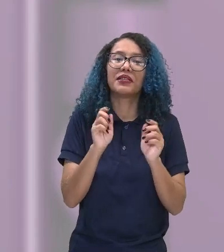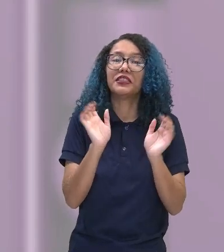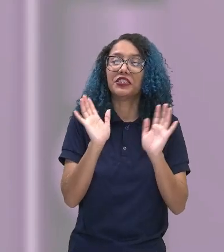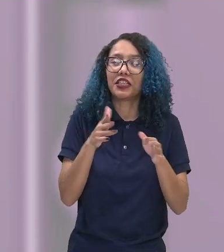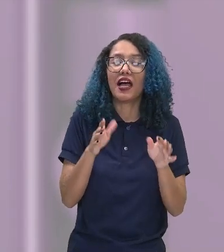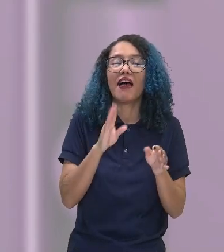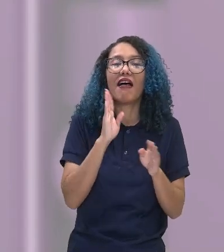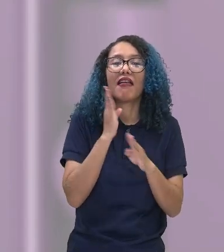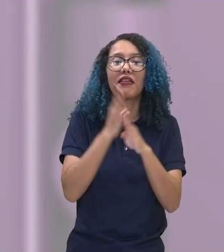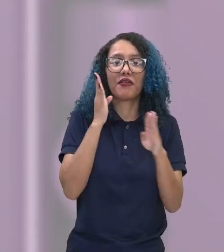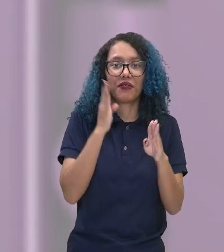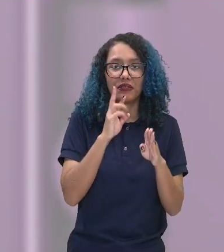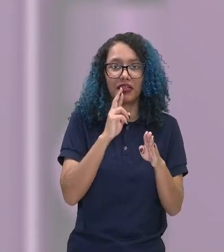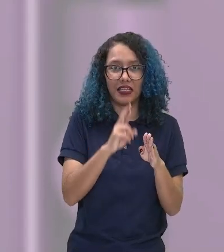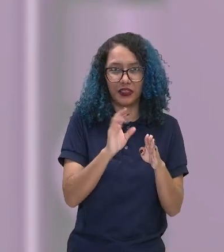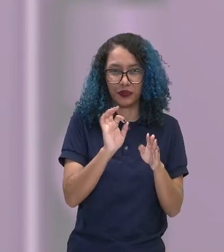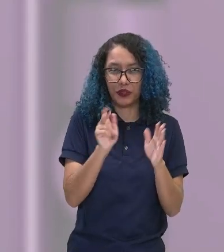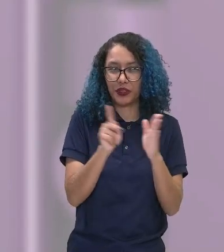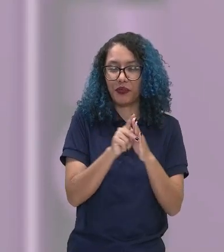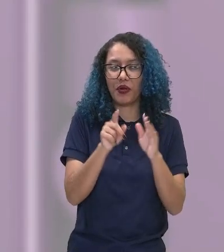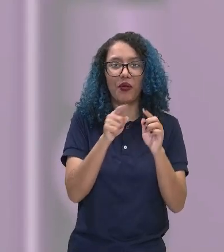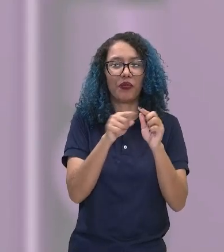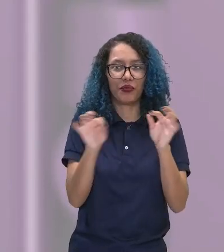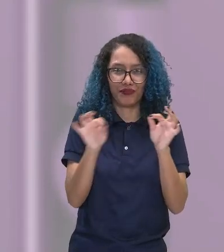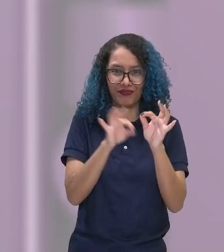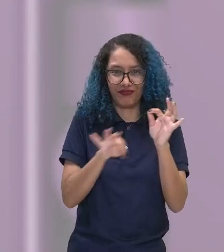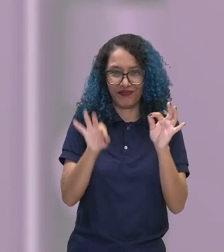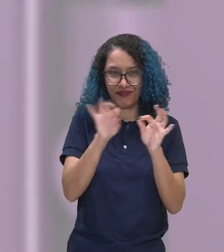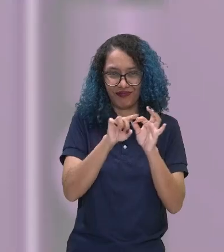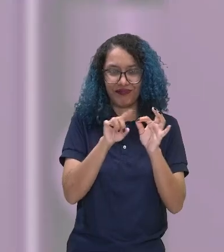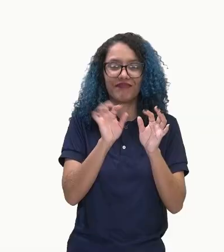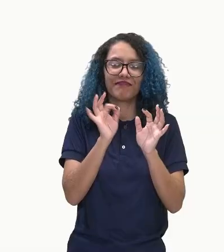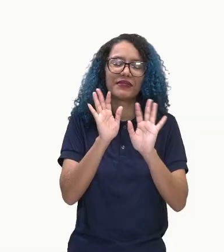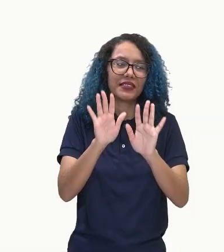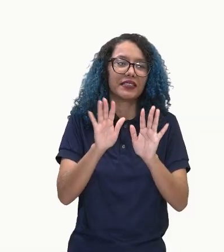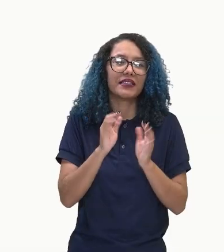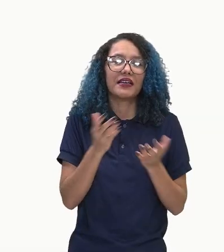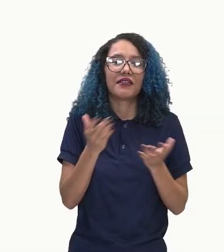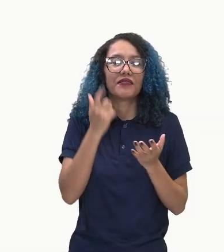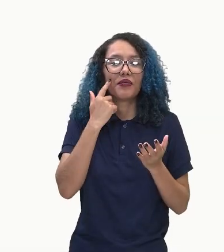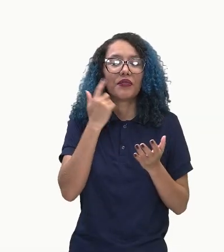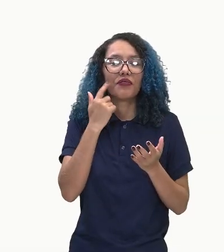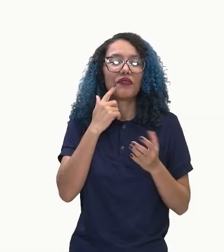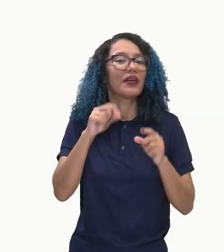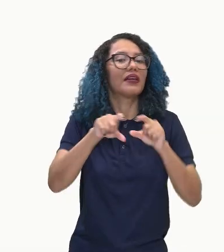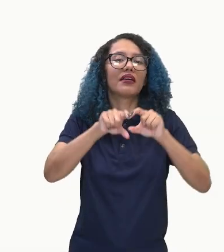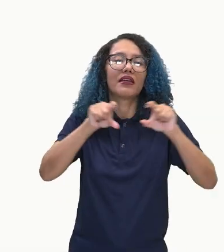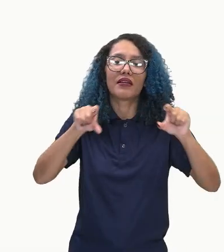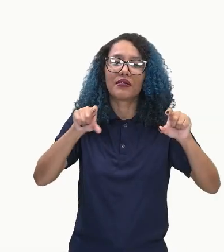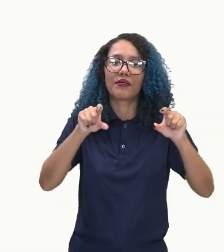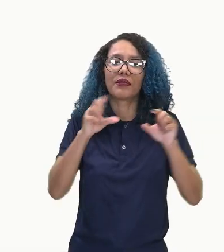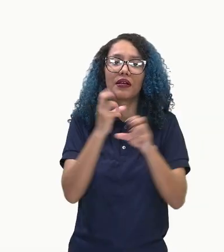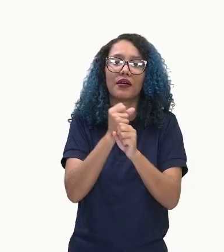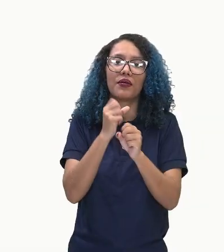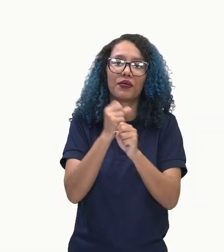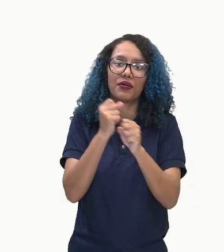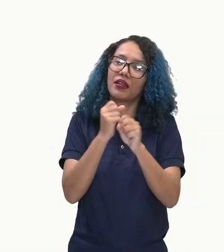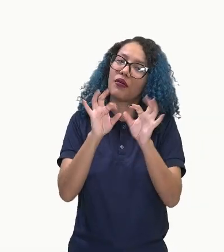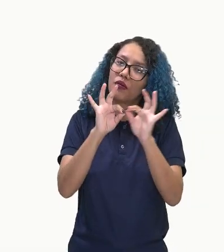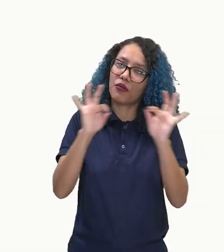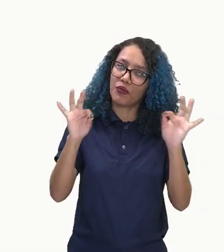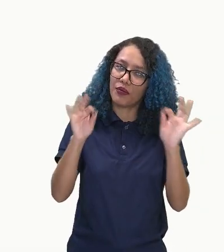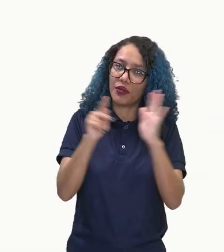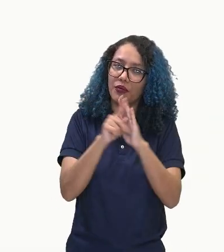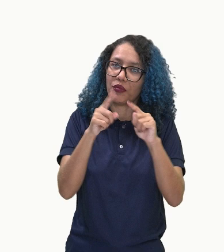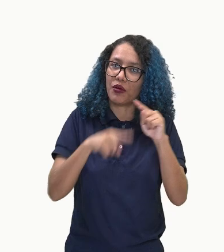valor do comprimento de uma circunferência. Então, na tela, porque nós temos aí as fórmulas para calcularmos o comprimento de uma